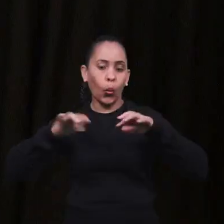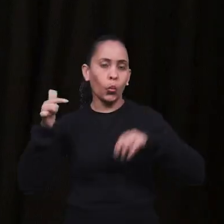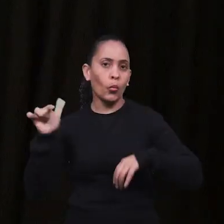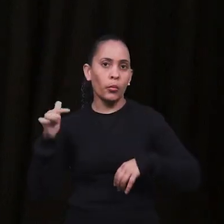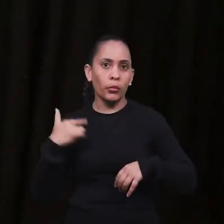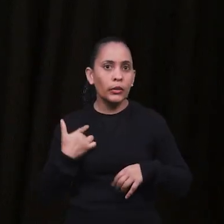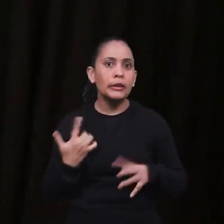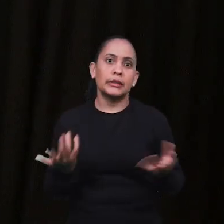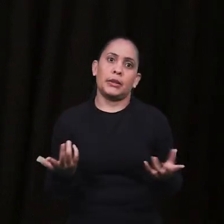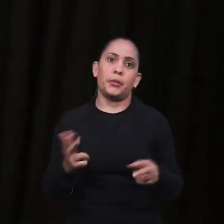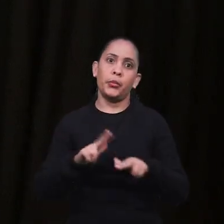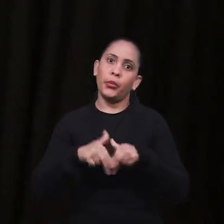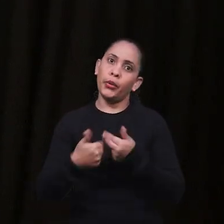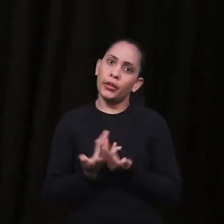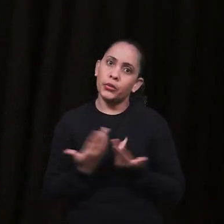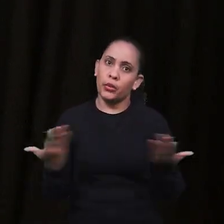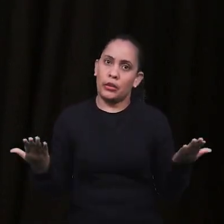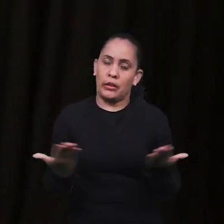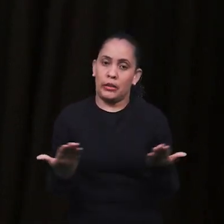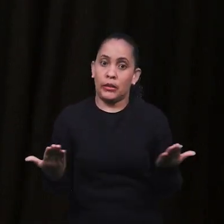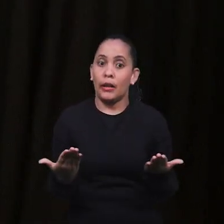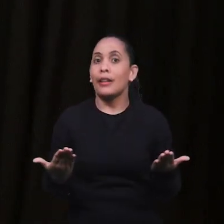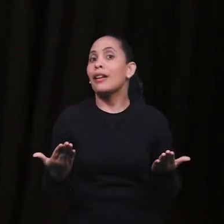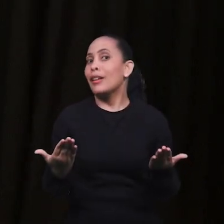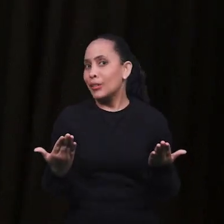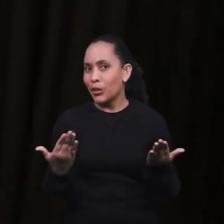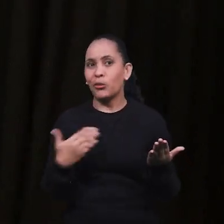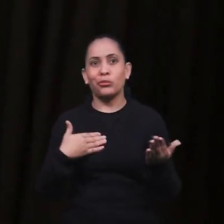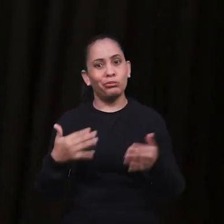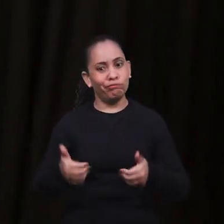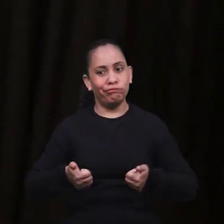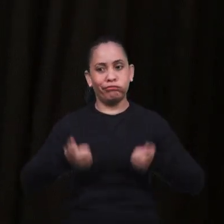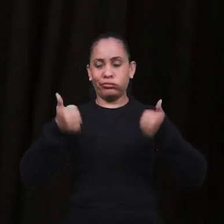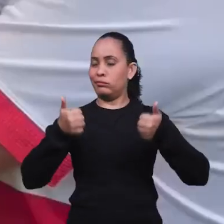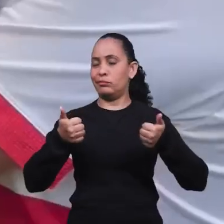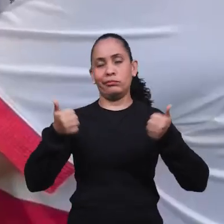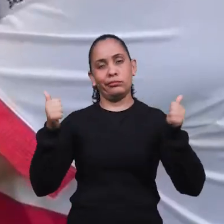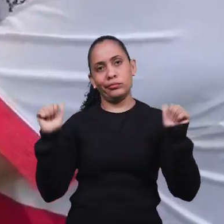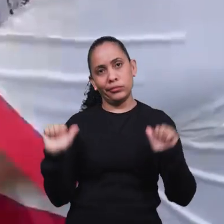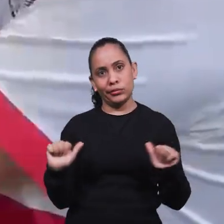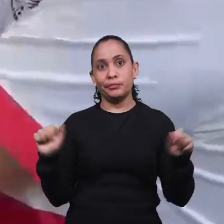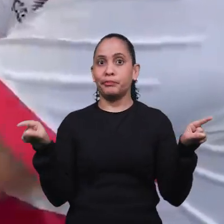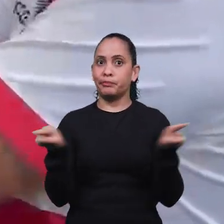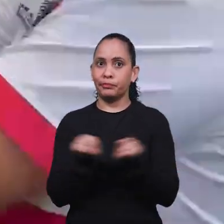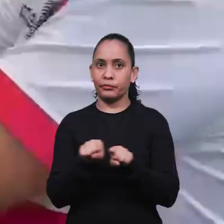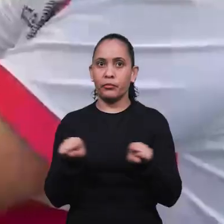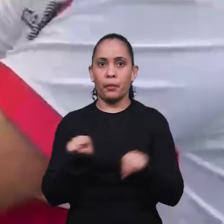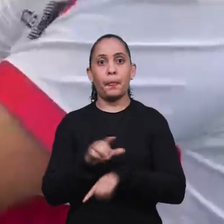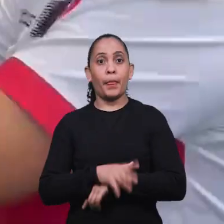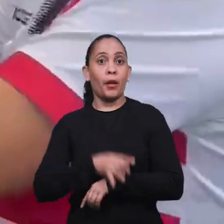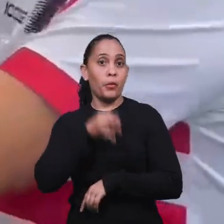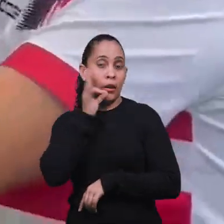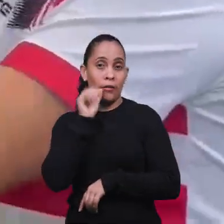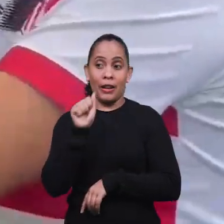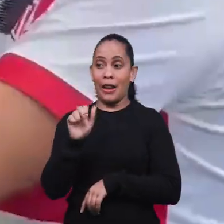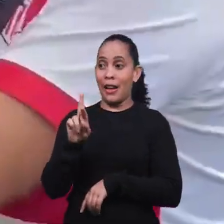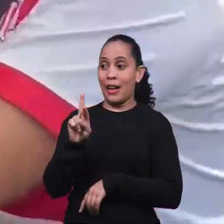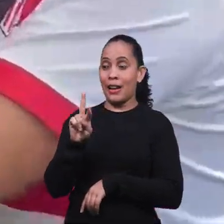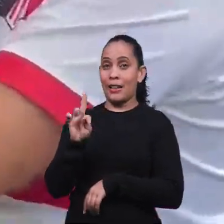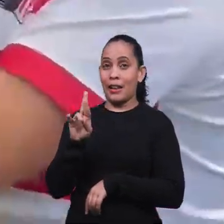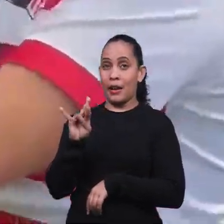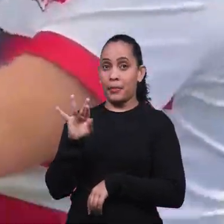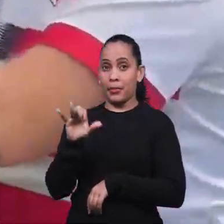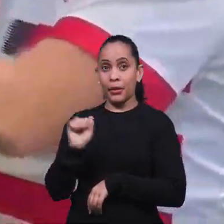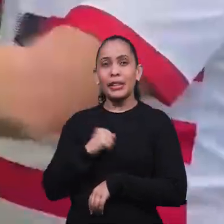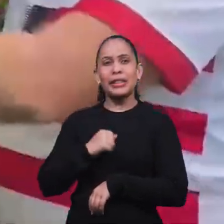maculou a safra do arábica, por isso que nós vamos ter uma safra do arábica muito aquém das expectativas. Deomar Strey produz café arábica há cerca